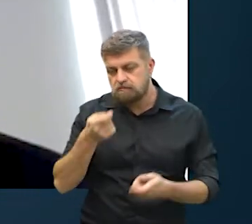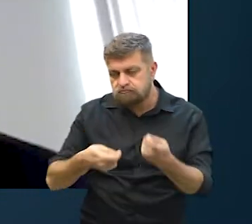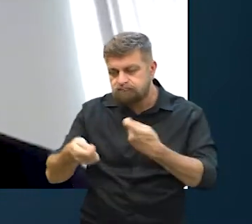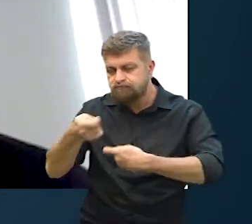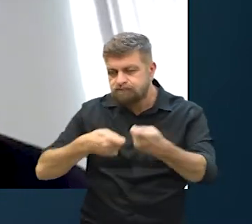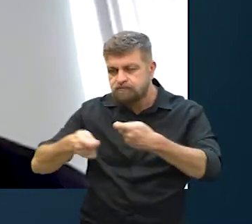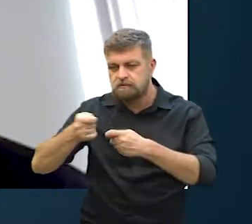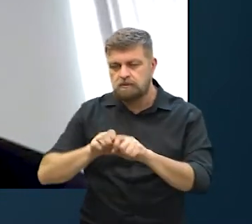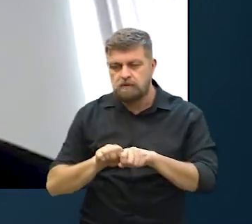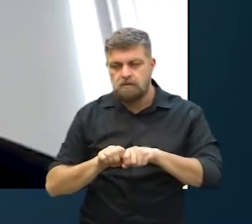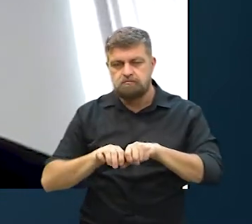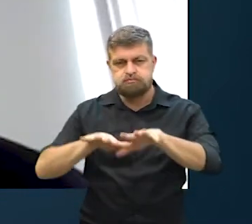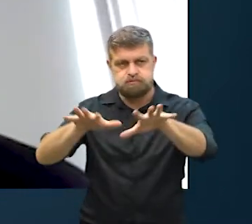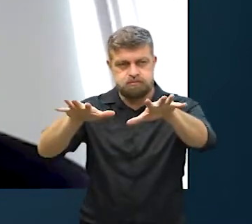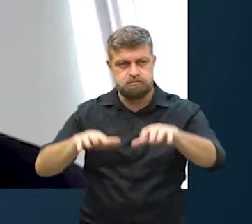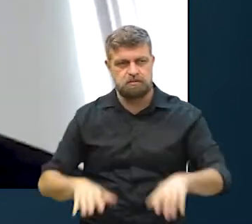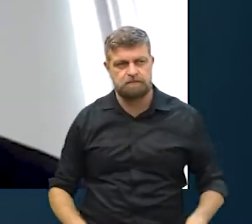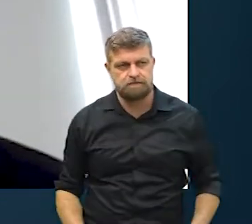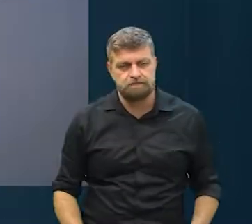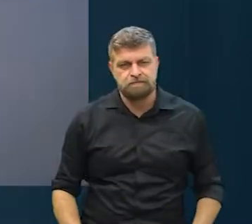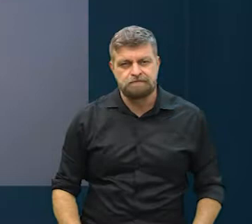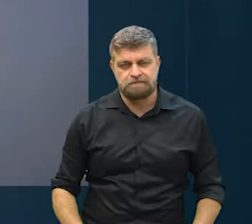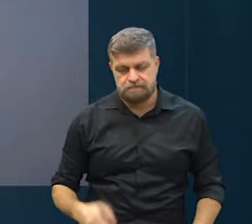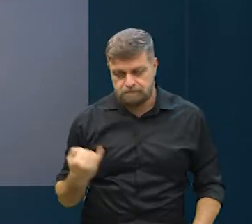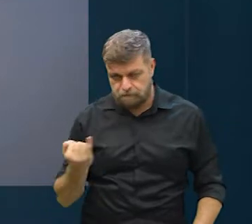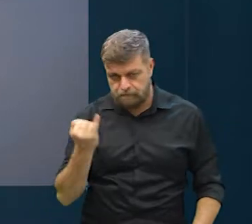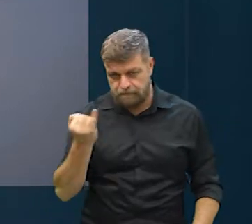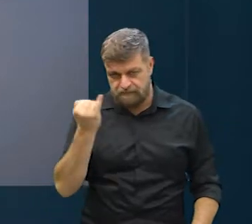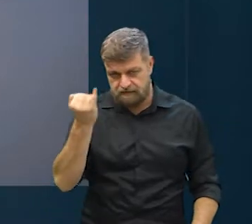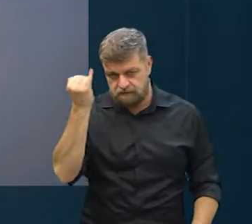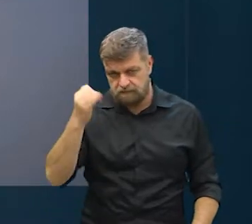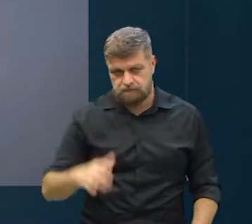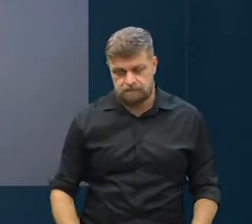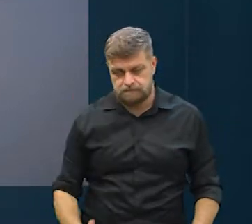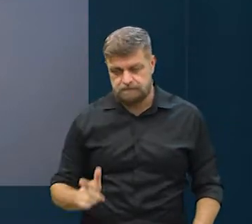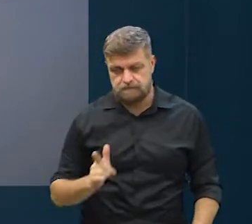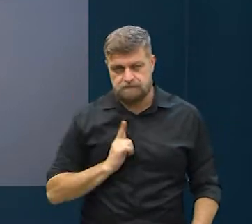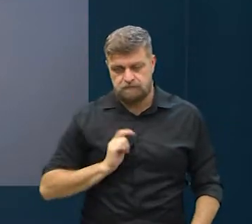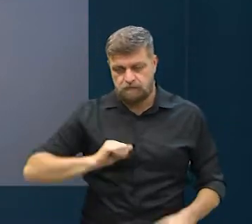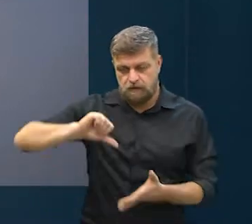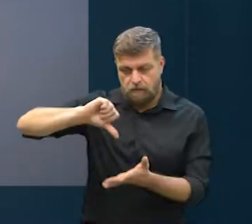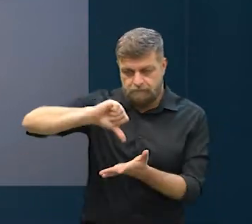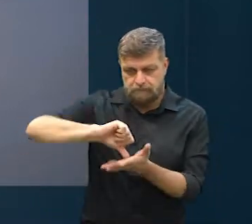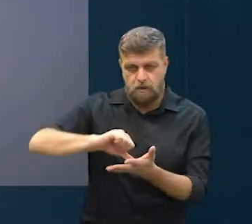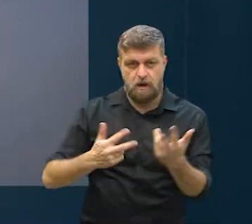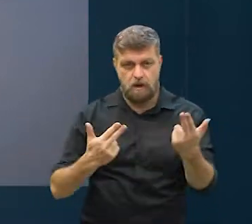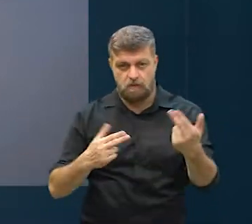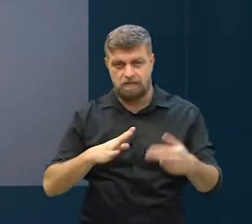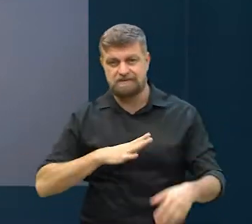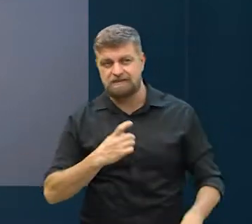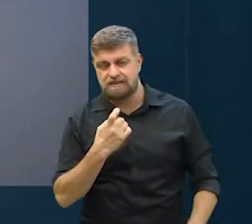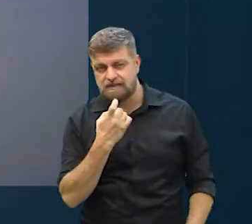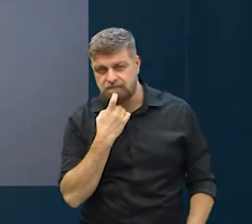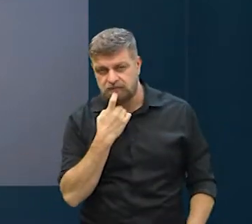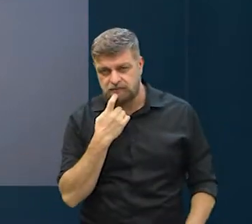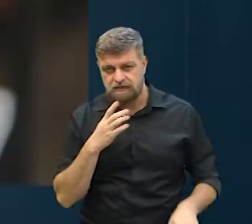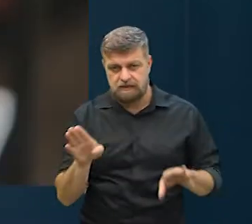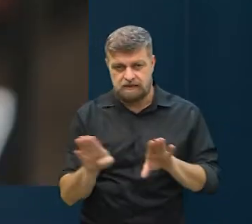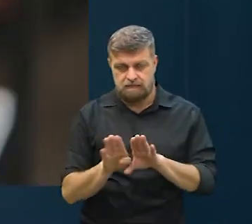gente fazer negócio e, enfim, a importância de estar num polo como